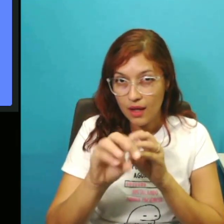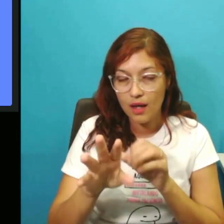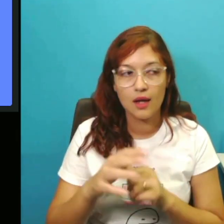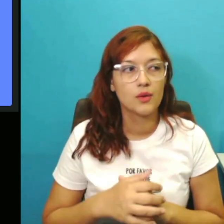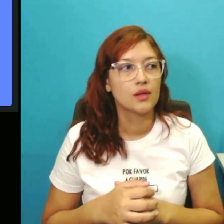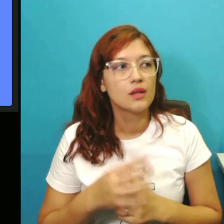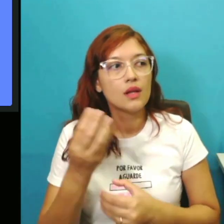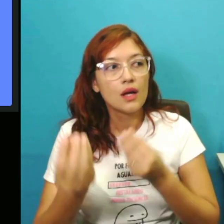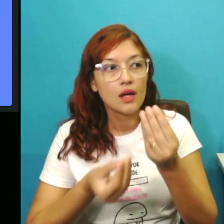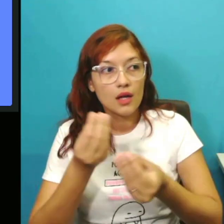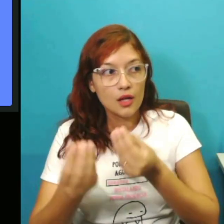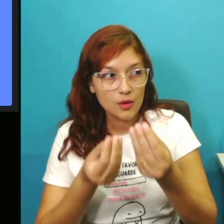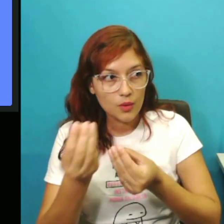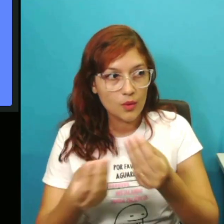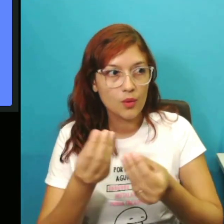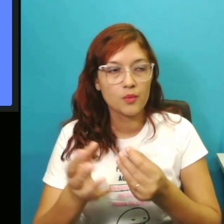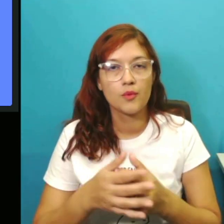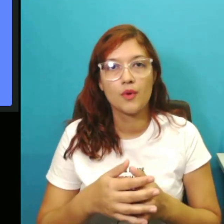Então, na primeira aula,